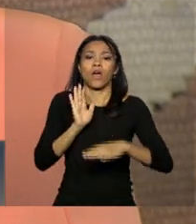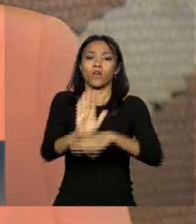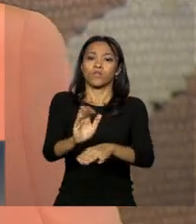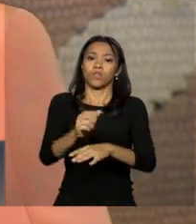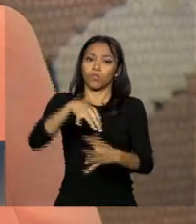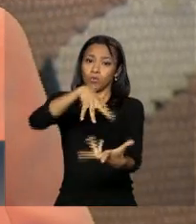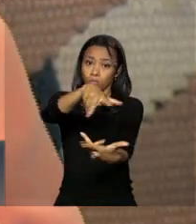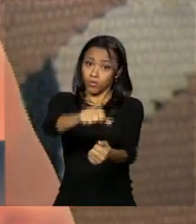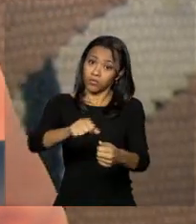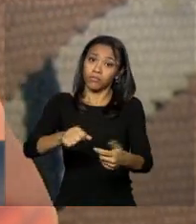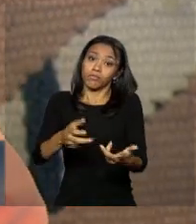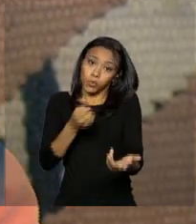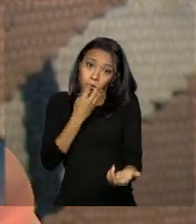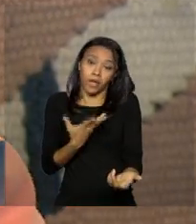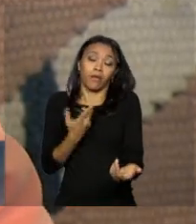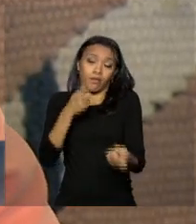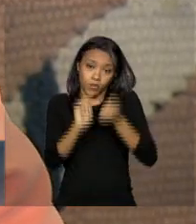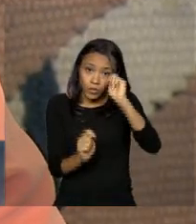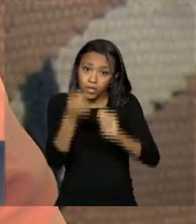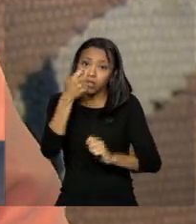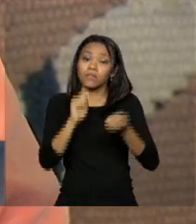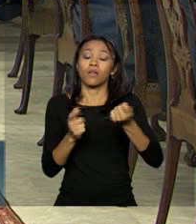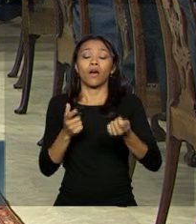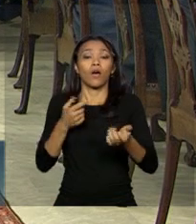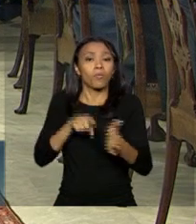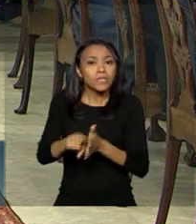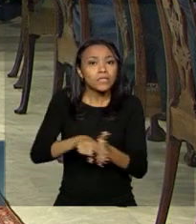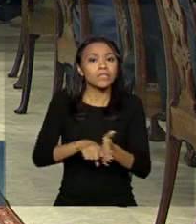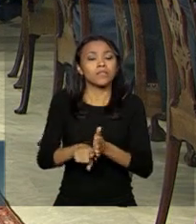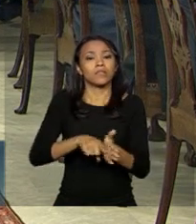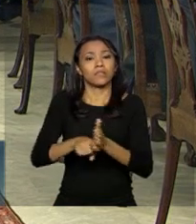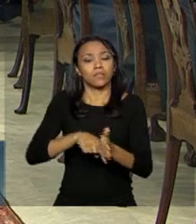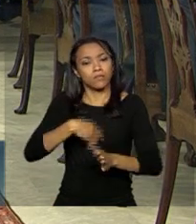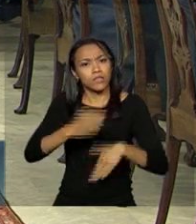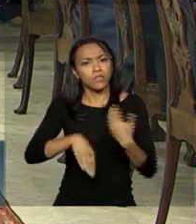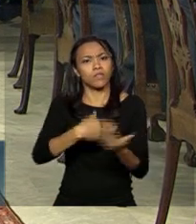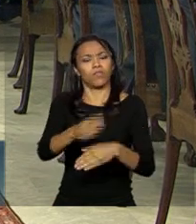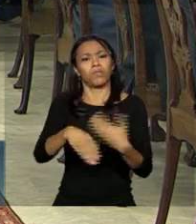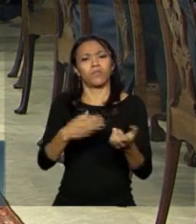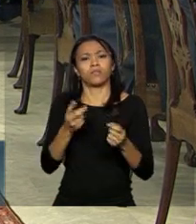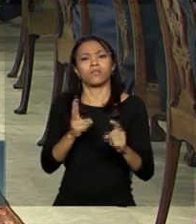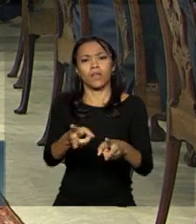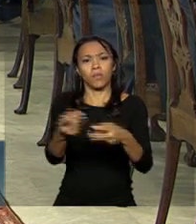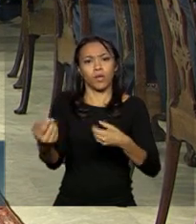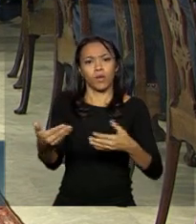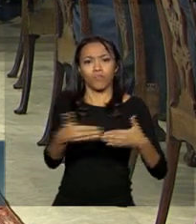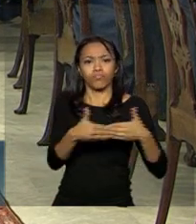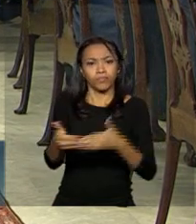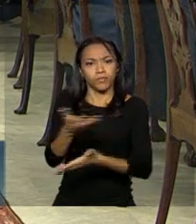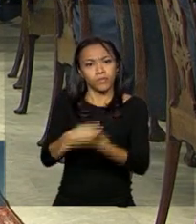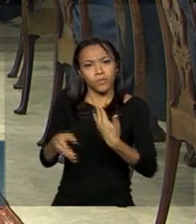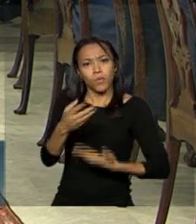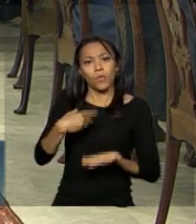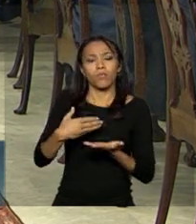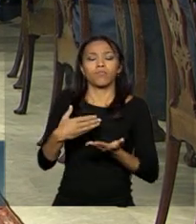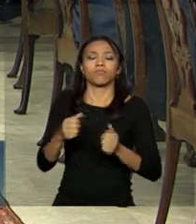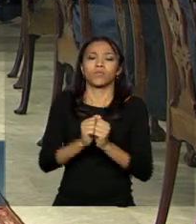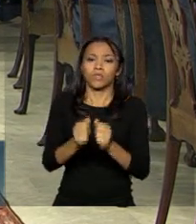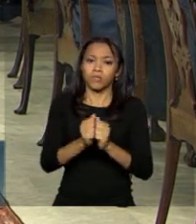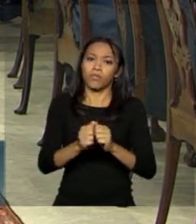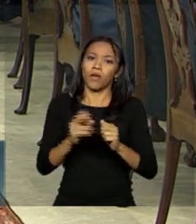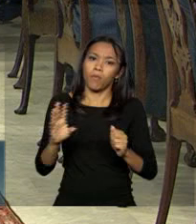apesar da industrialização e a pesquisa e o desenvolvimento e o apoio mútuo vão levar-nos à frente nesse